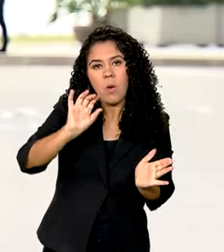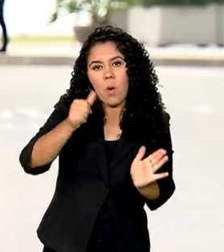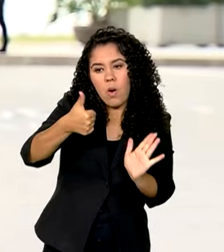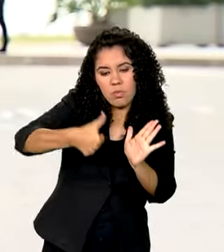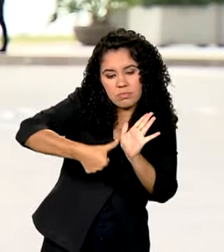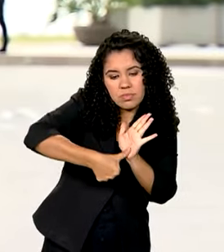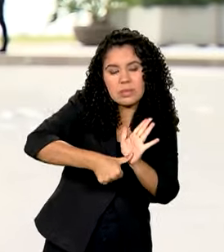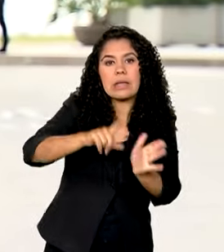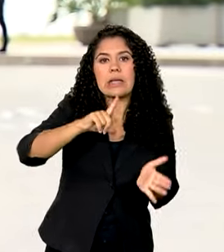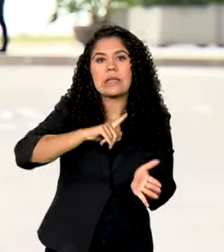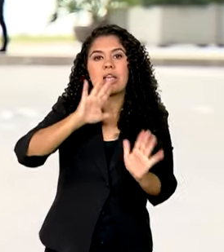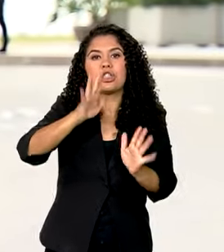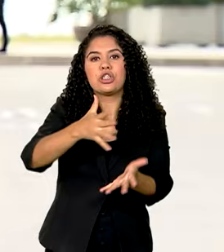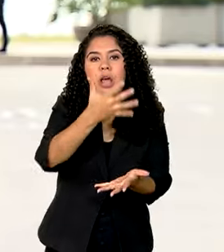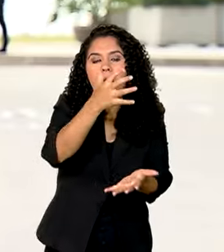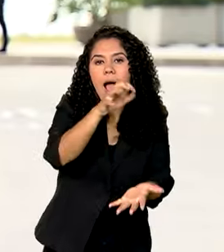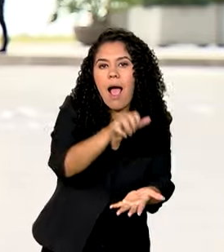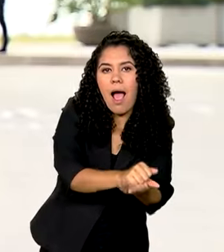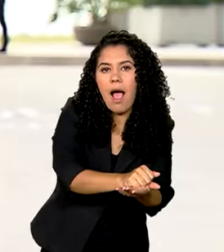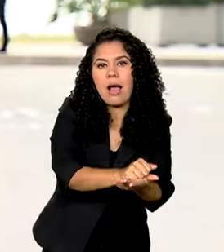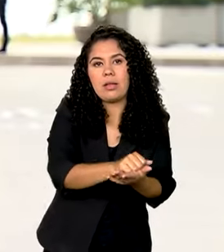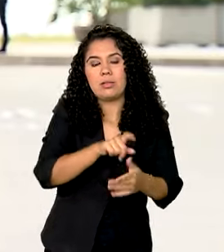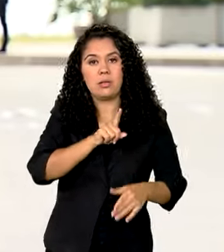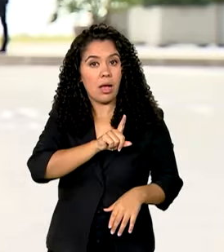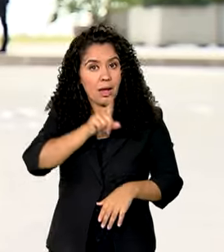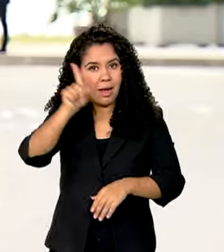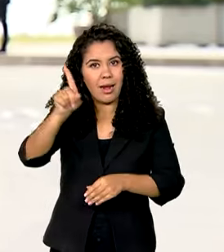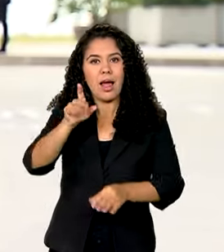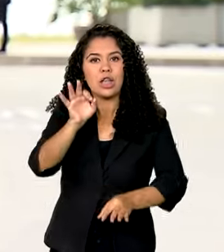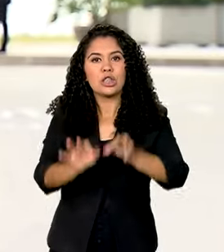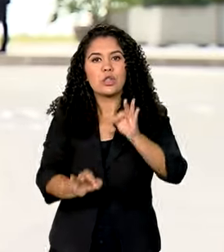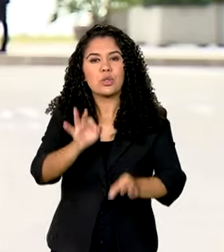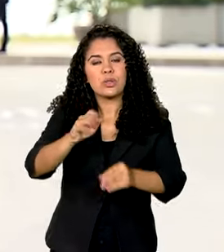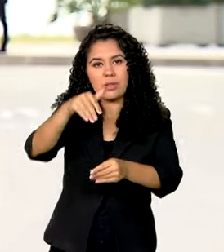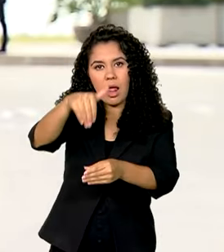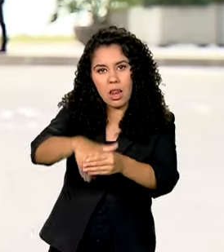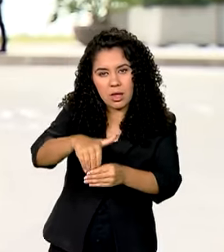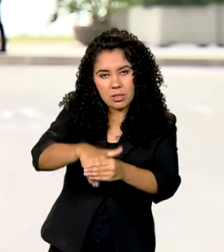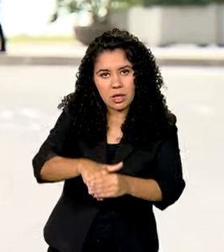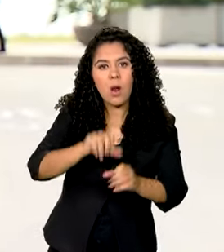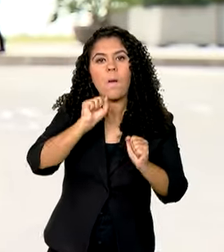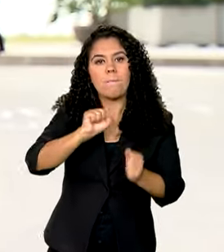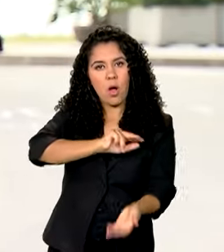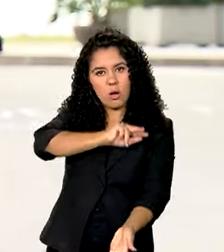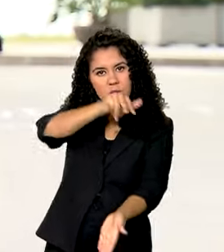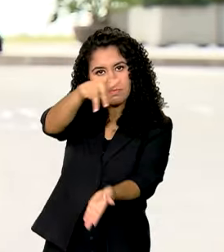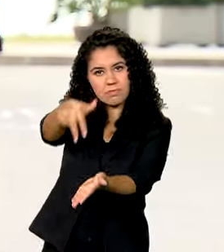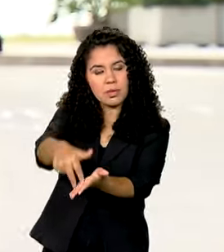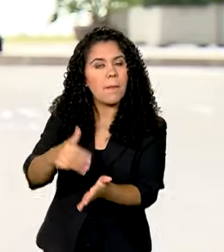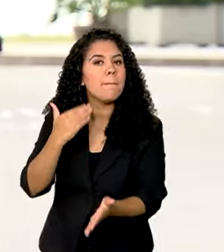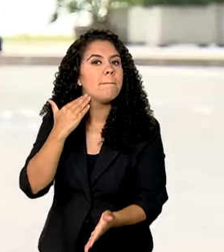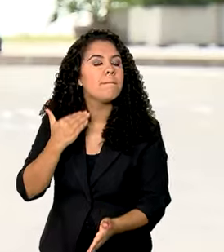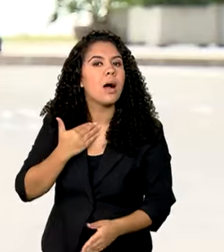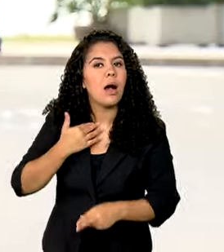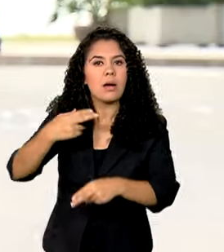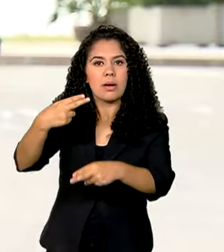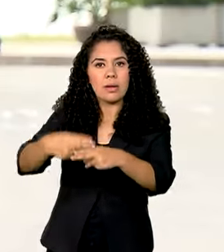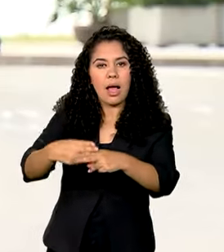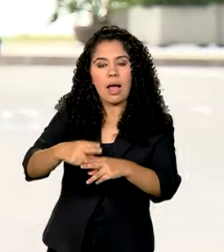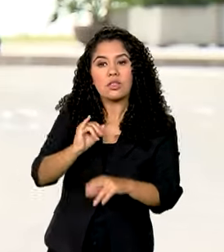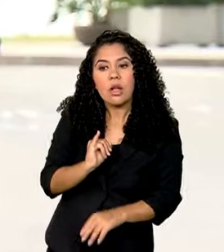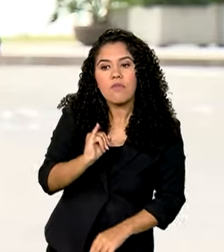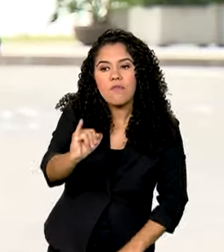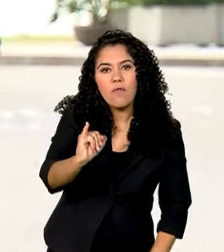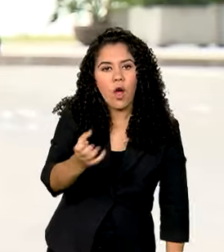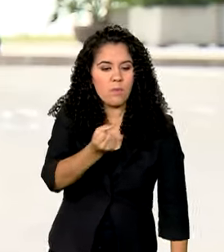está cadastrada lá na Justiça Eleitoral. Ela pode ir à Agência da Caixa Econômica Federal, vai informar o CPF, né, que